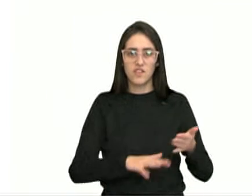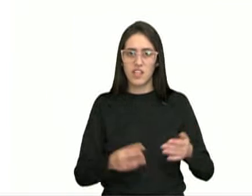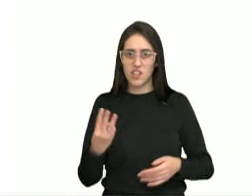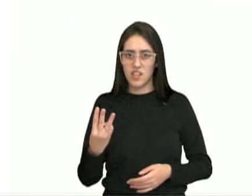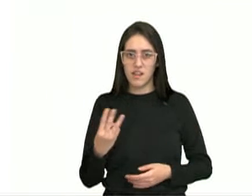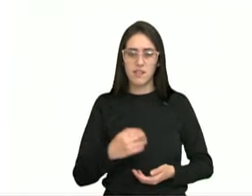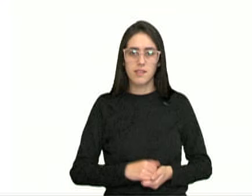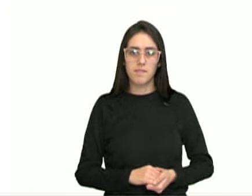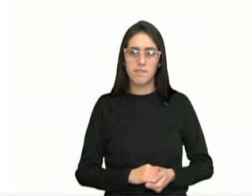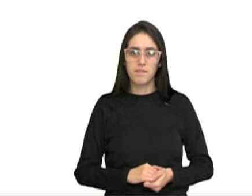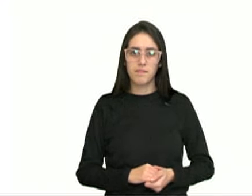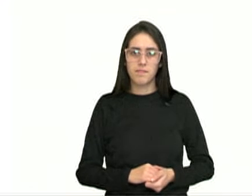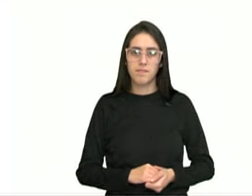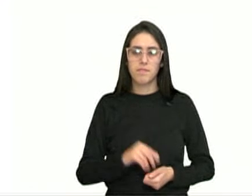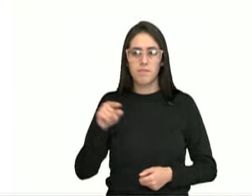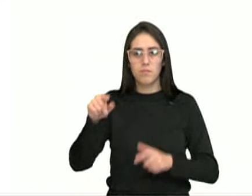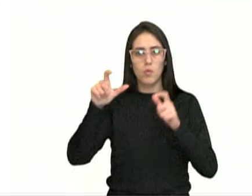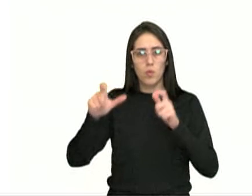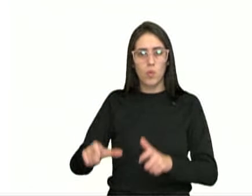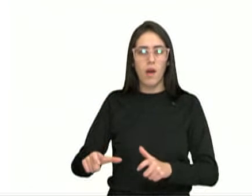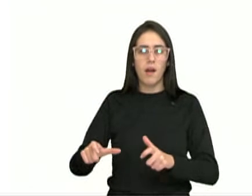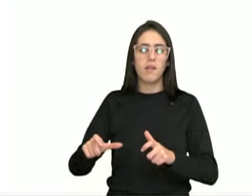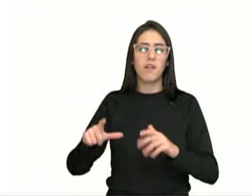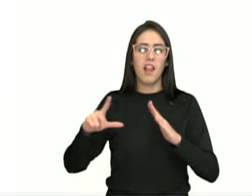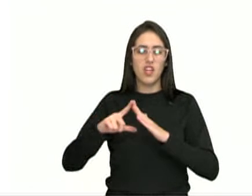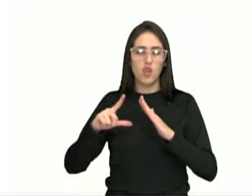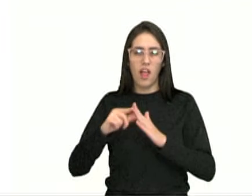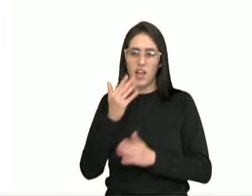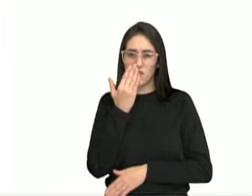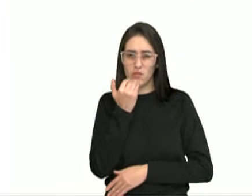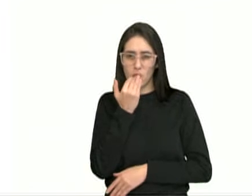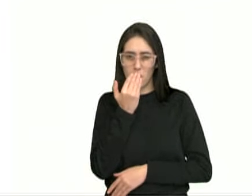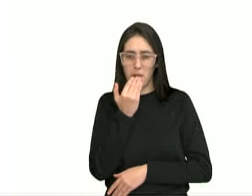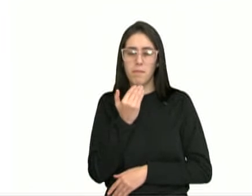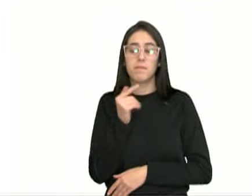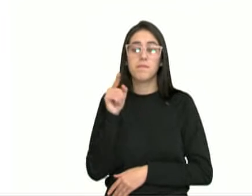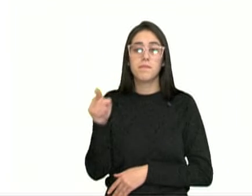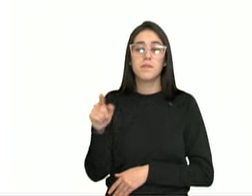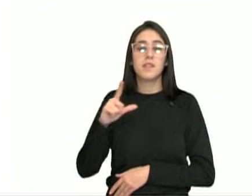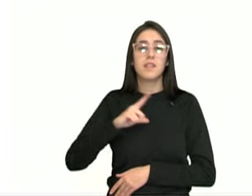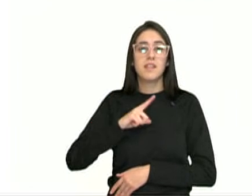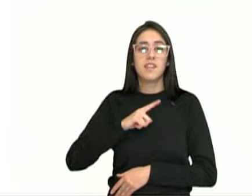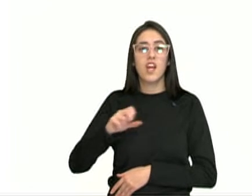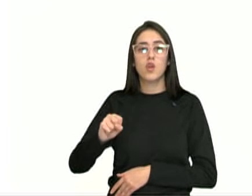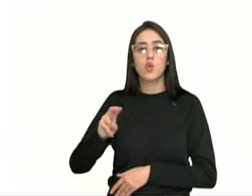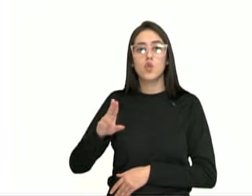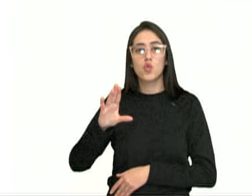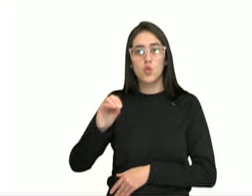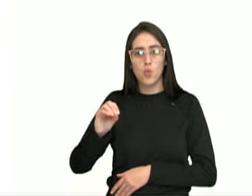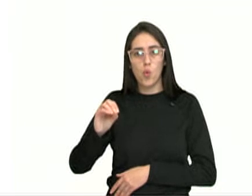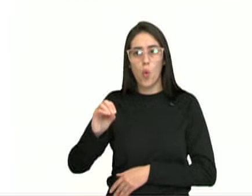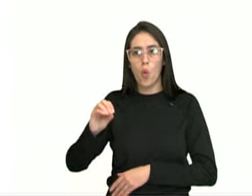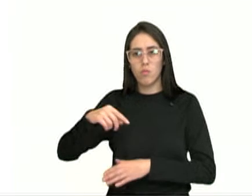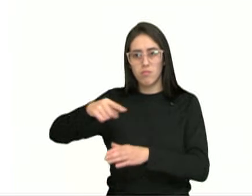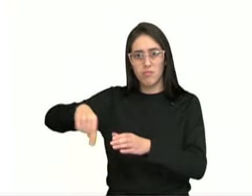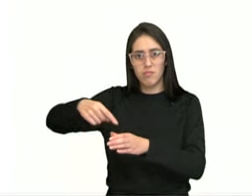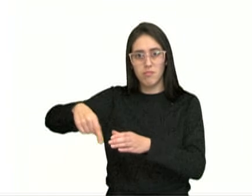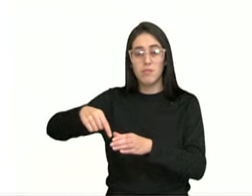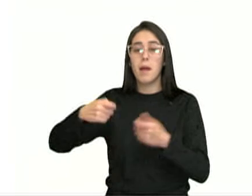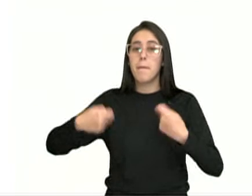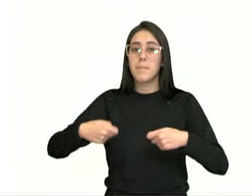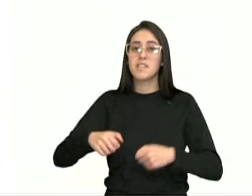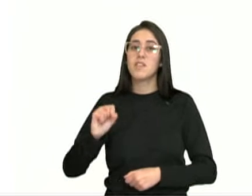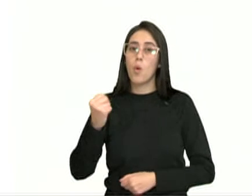3. Em uma lanchonete, a receita para preparar os sucos é 8 copos de